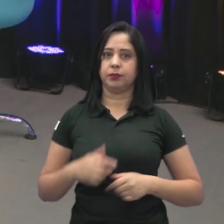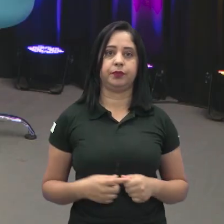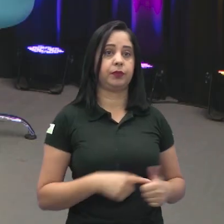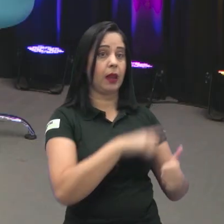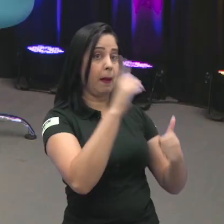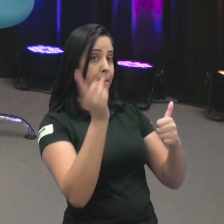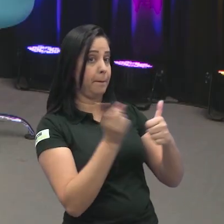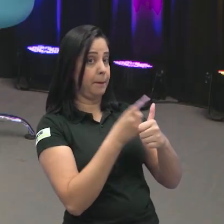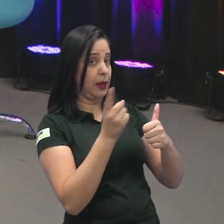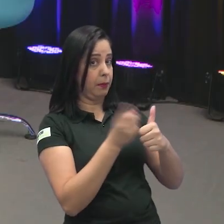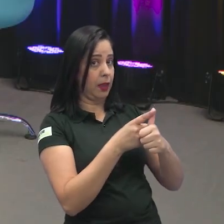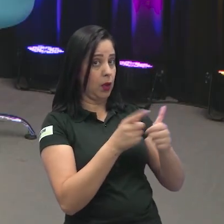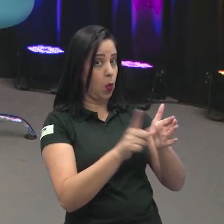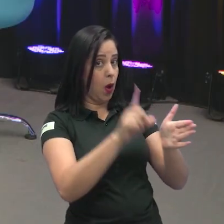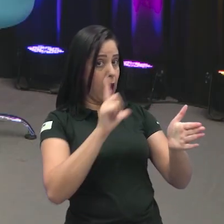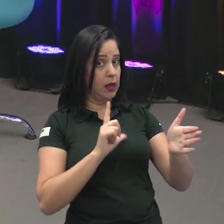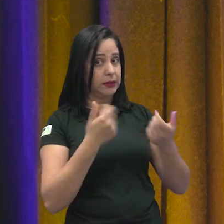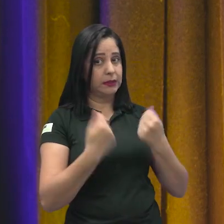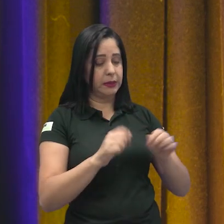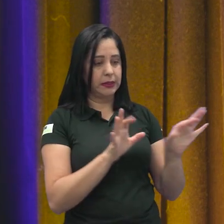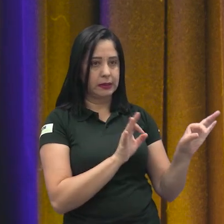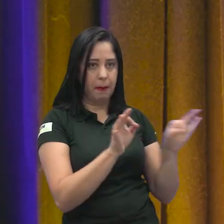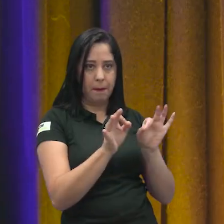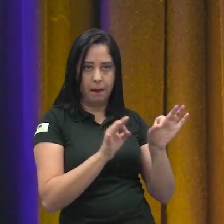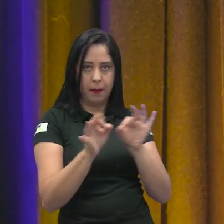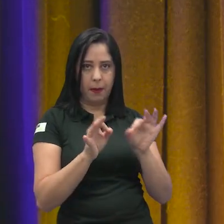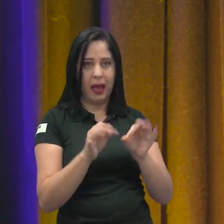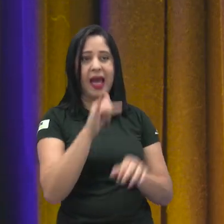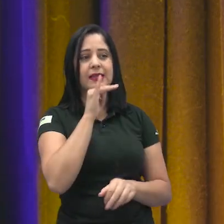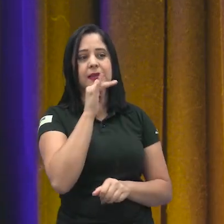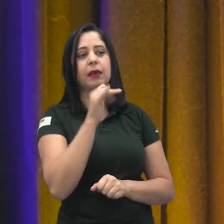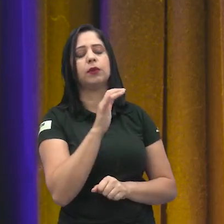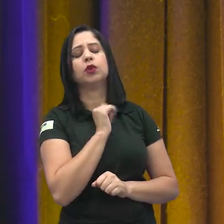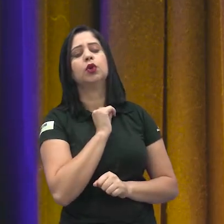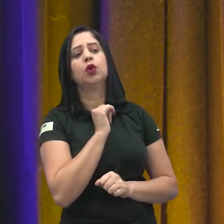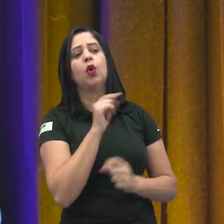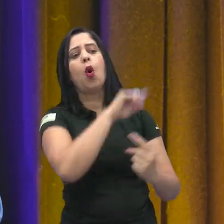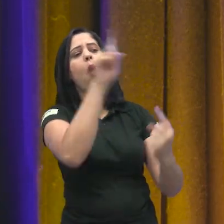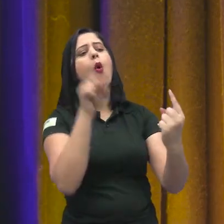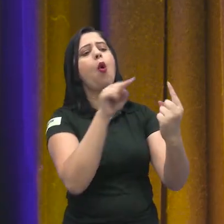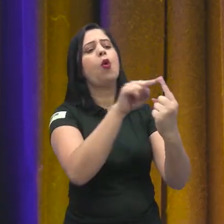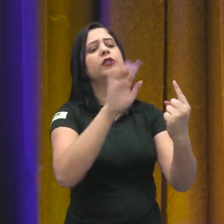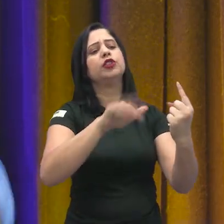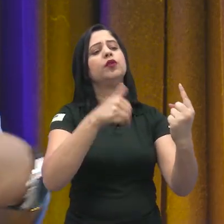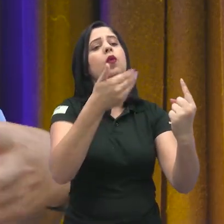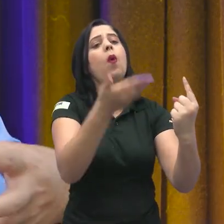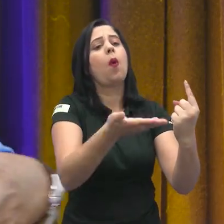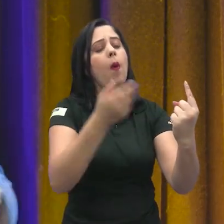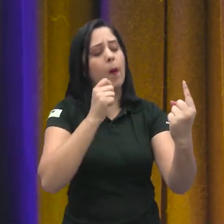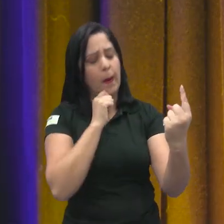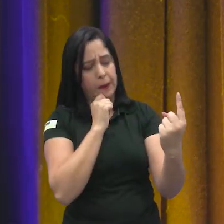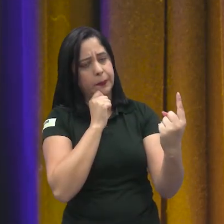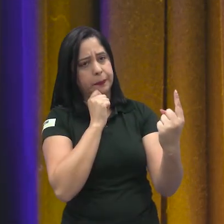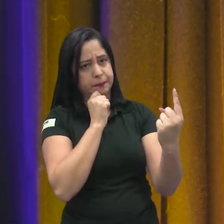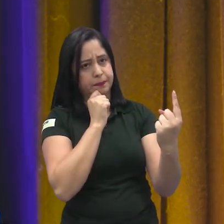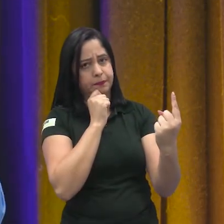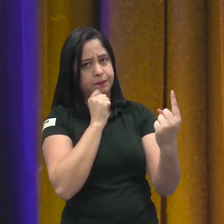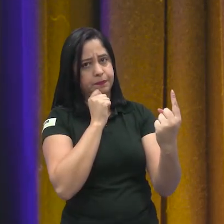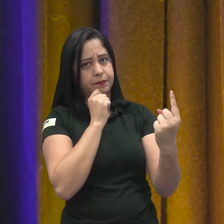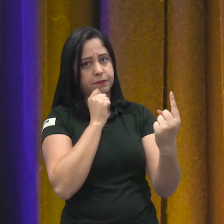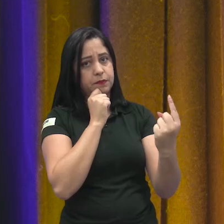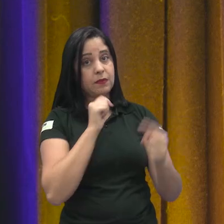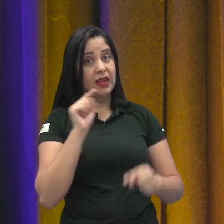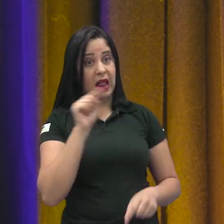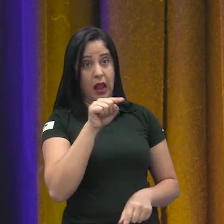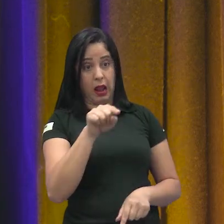construir planejamentos muito claros da onde nós queremos chegar. Nós temos bases claras desde que nós assumimos a gestão, que